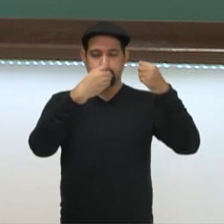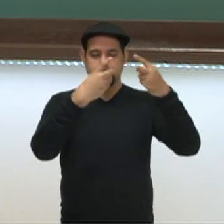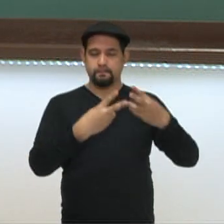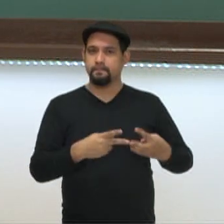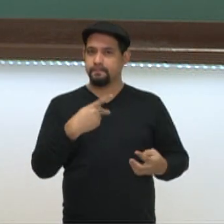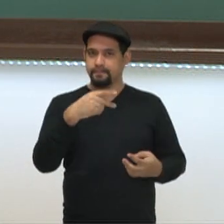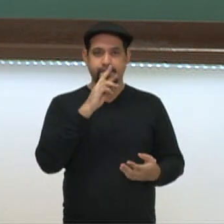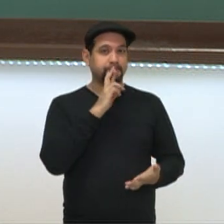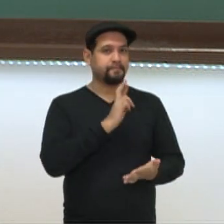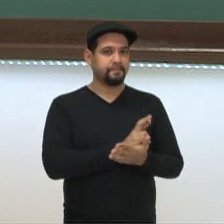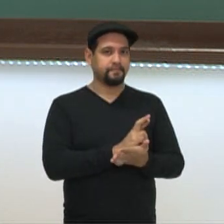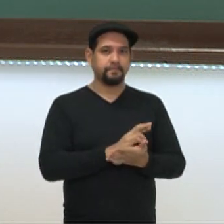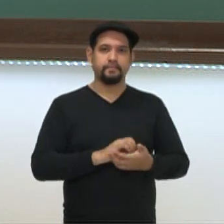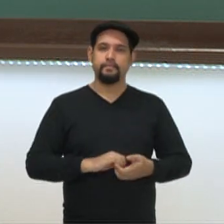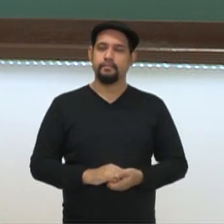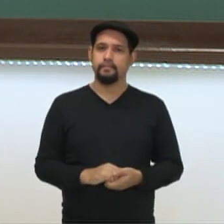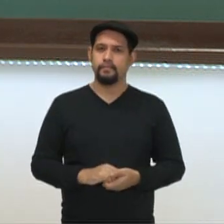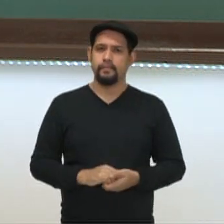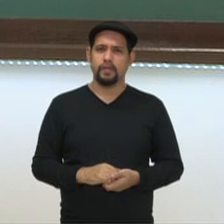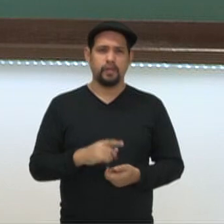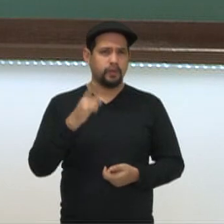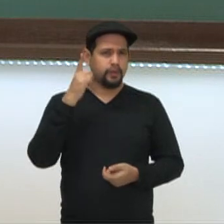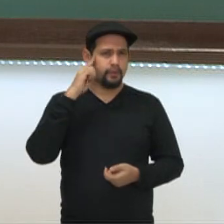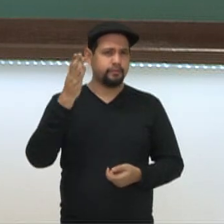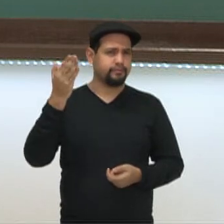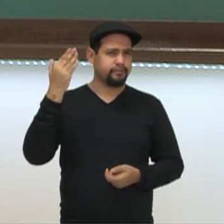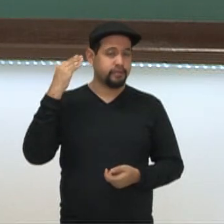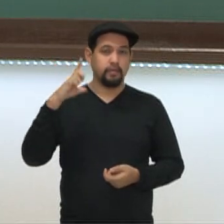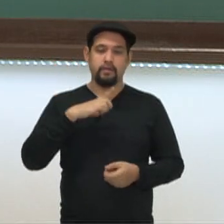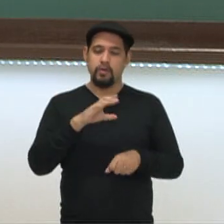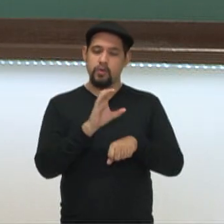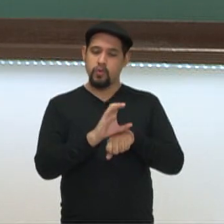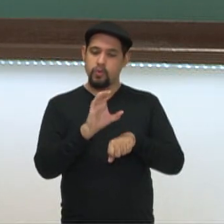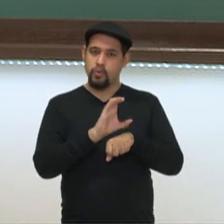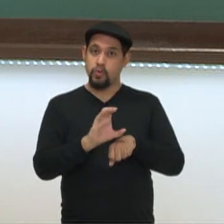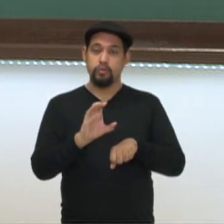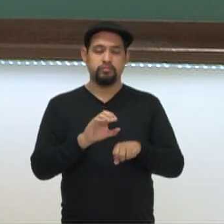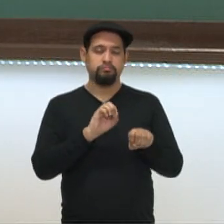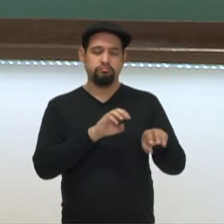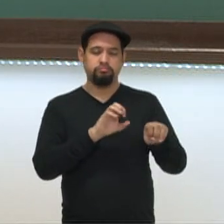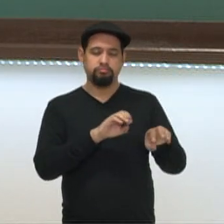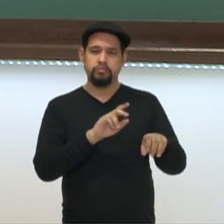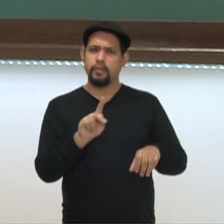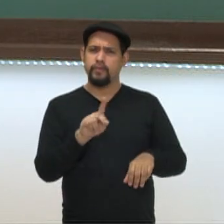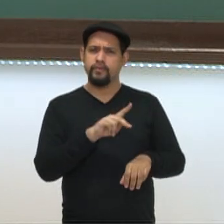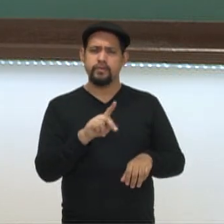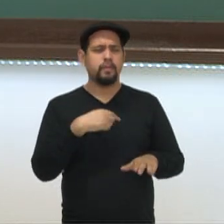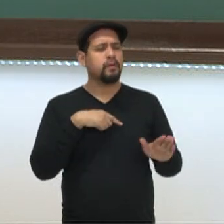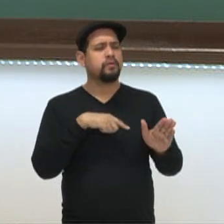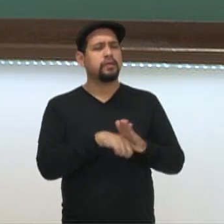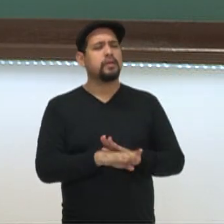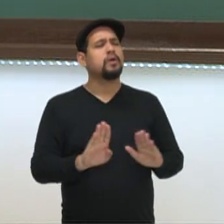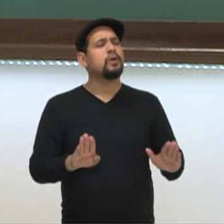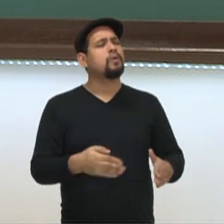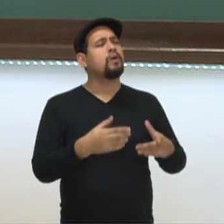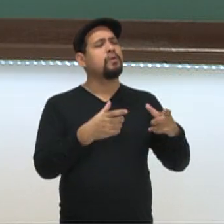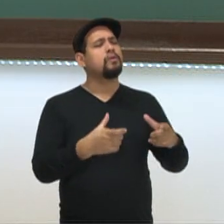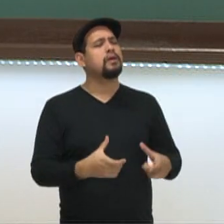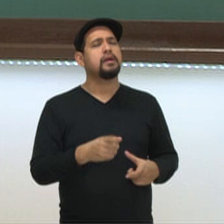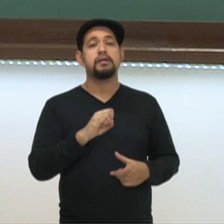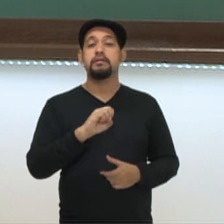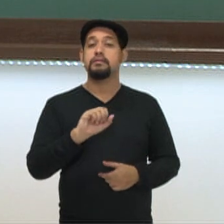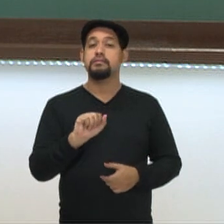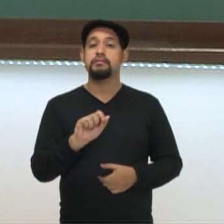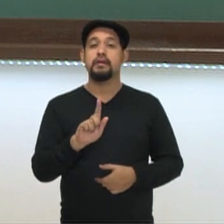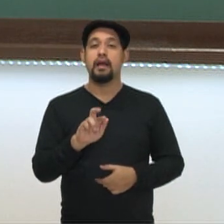a sua resposta. Uma vez, estava ministrando um curso para professores e aí eu perguntei qual é o seu lugar sagrado. E uma